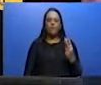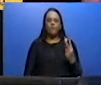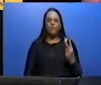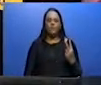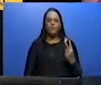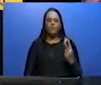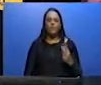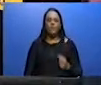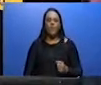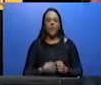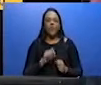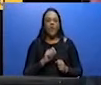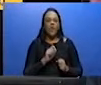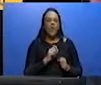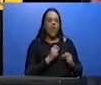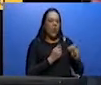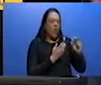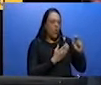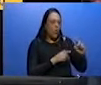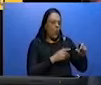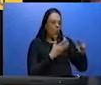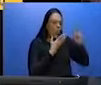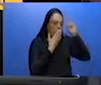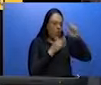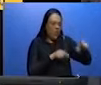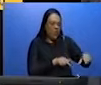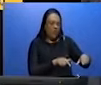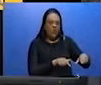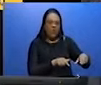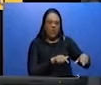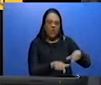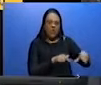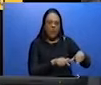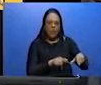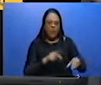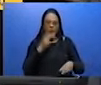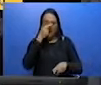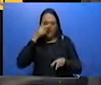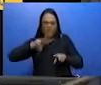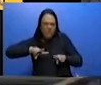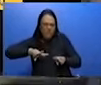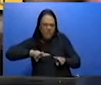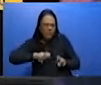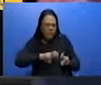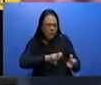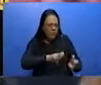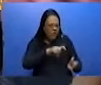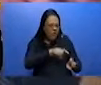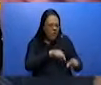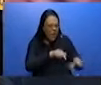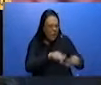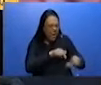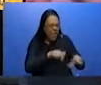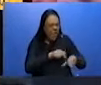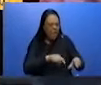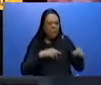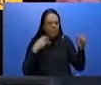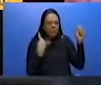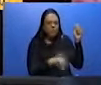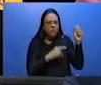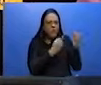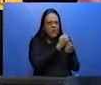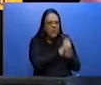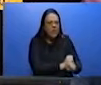A exploração do trabalho indígena ocorria basicamente de 2 formas. Os chefes